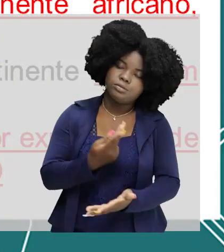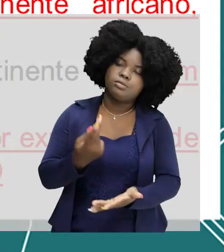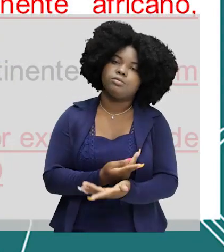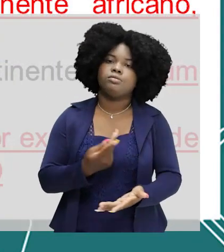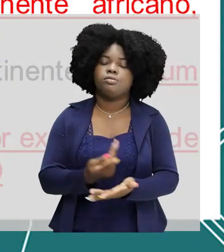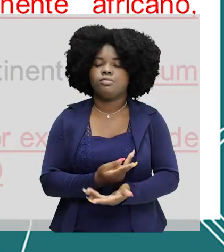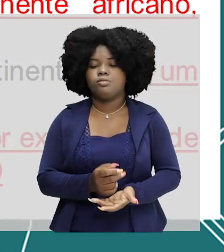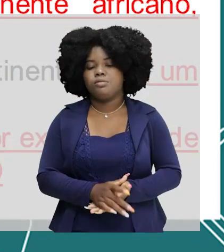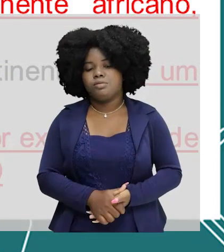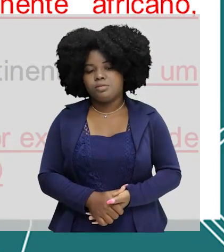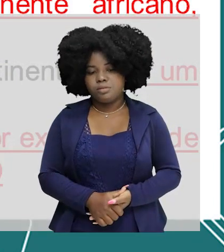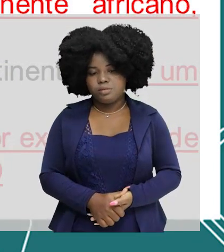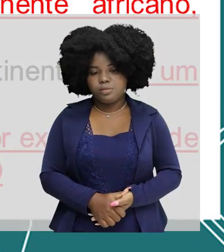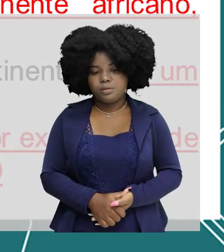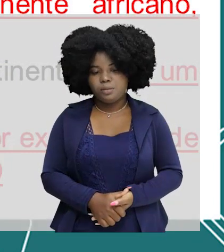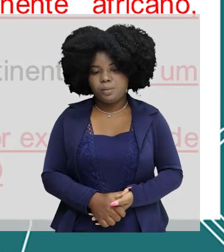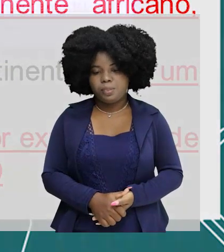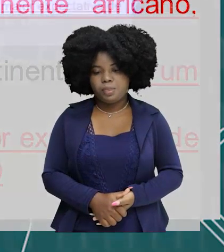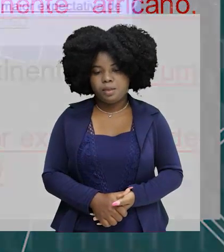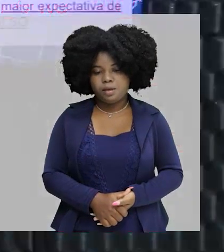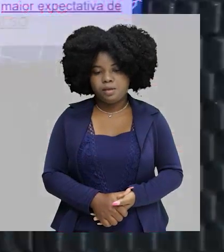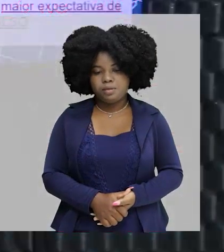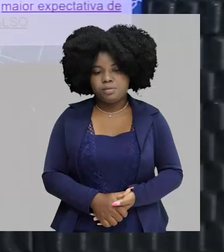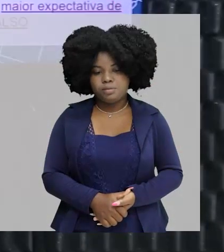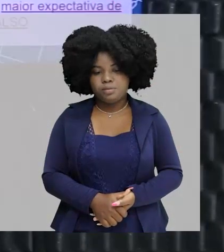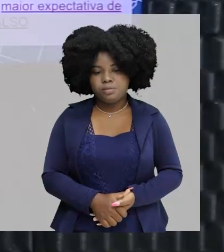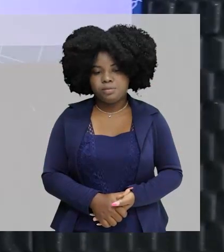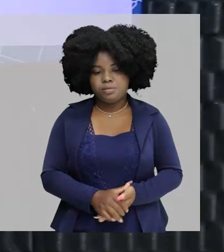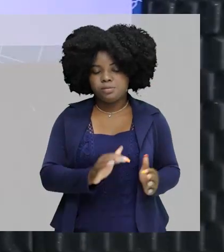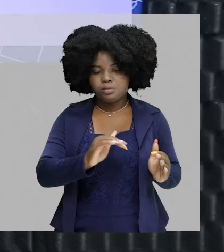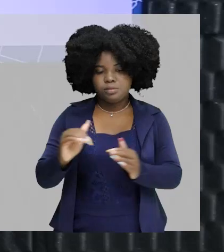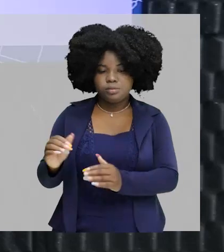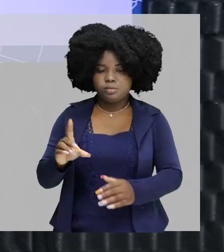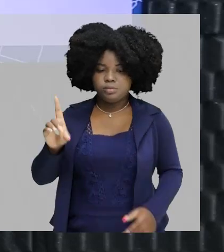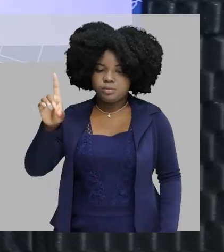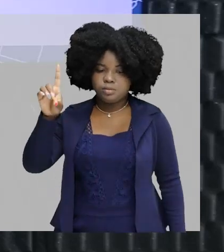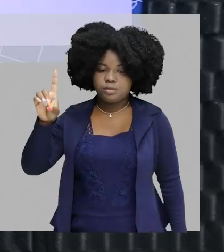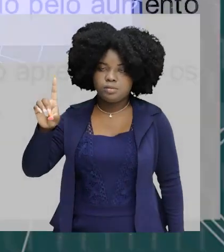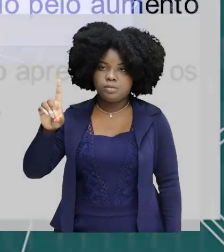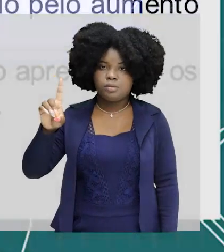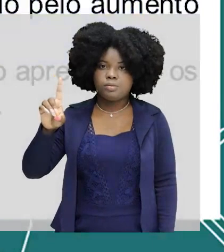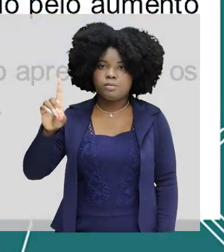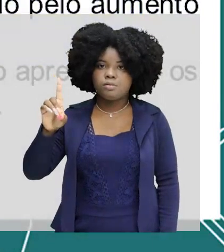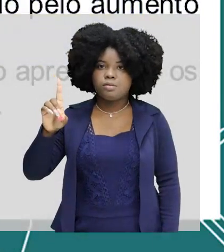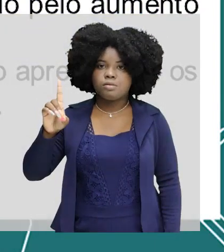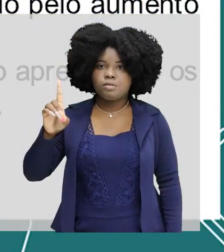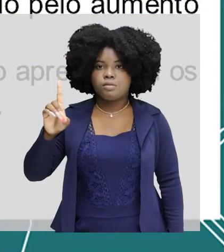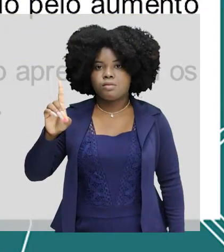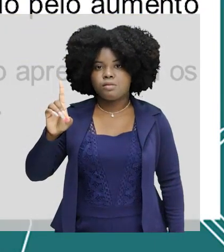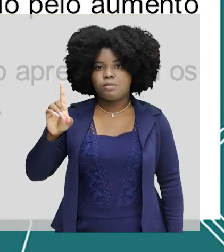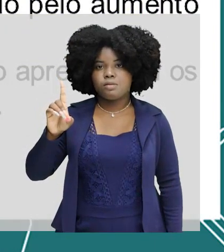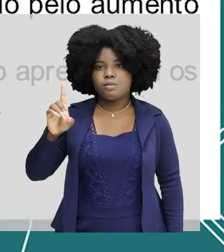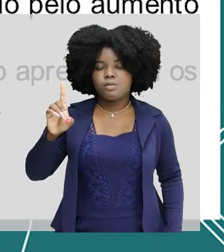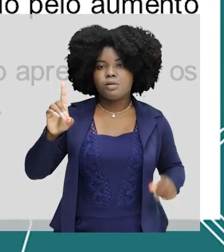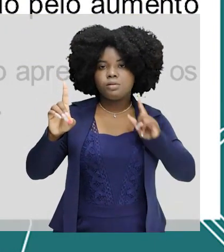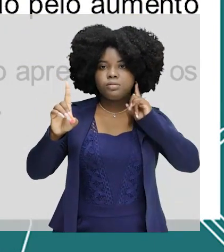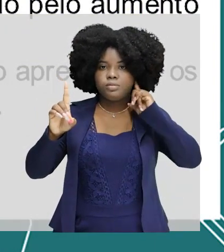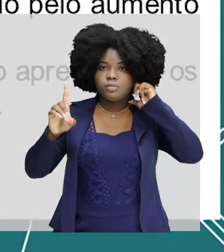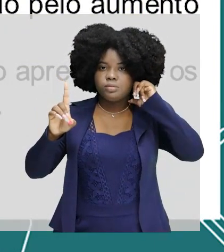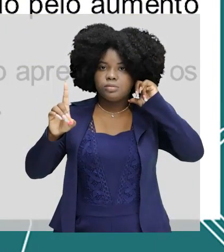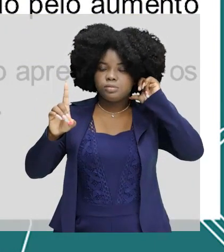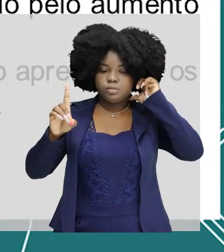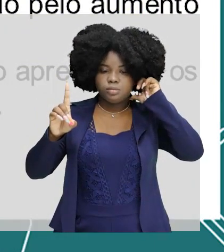também é falsa, galera. Beleza? Vamos evoluir. Letra D. Percebe-se